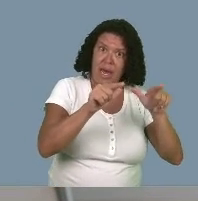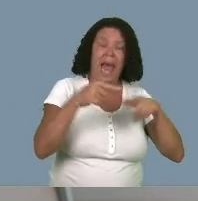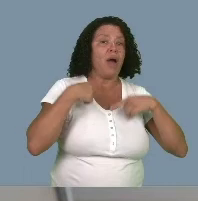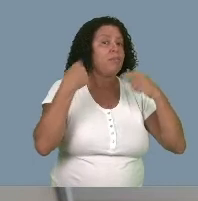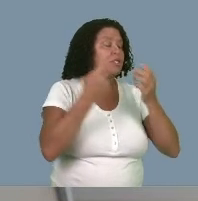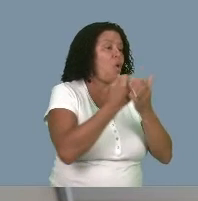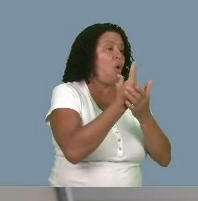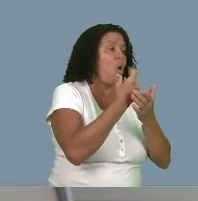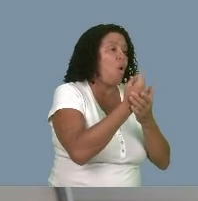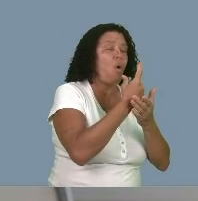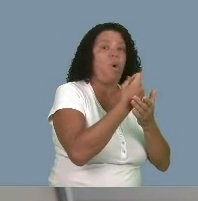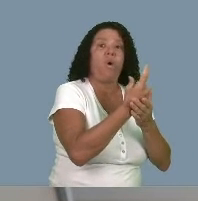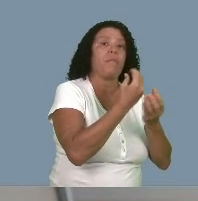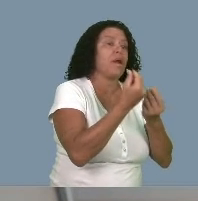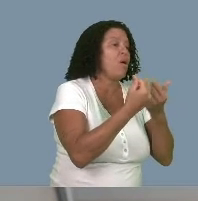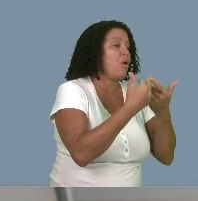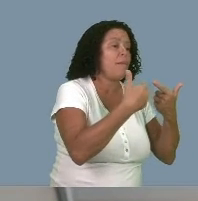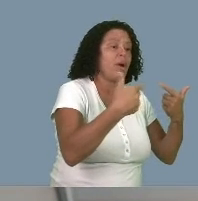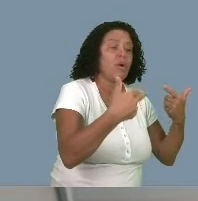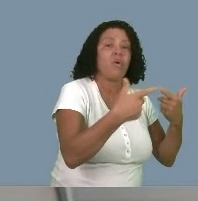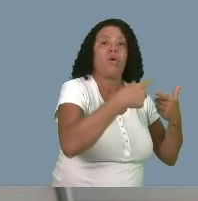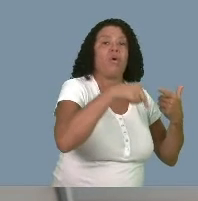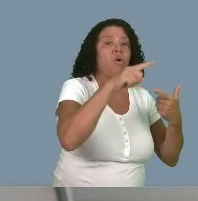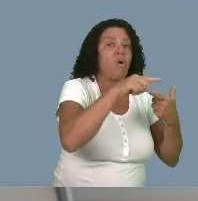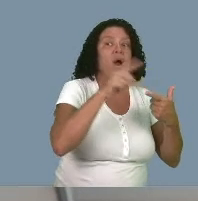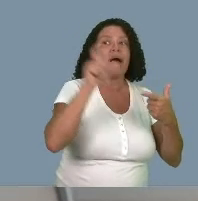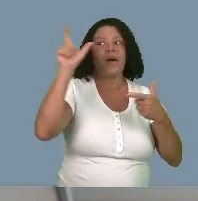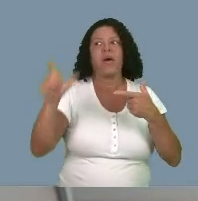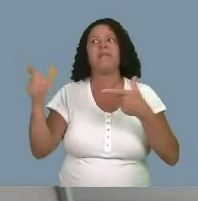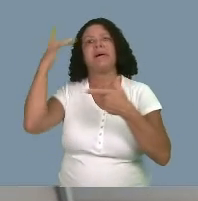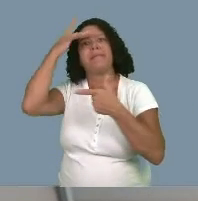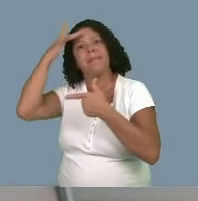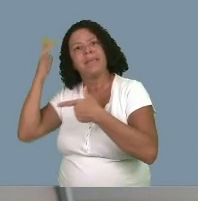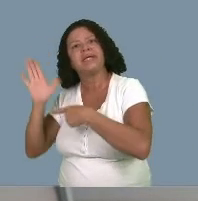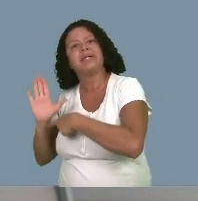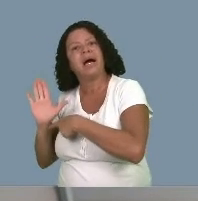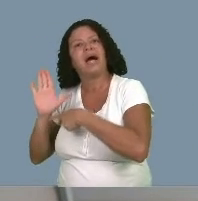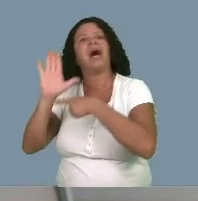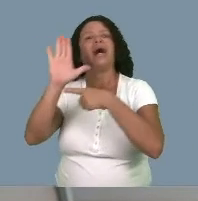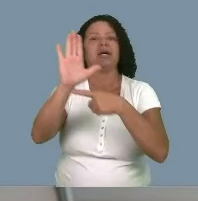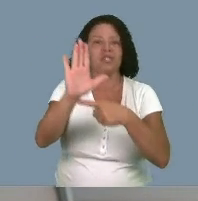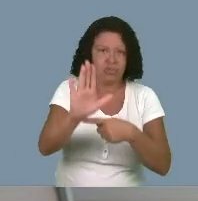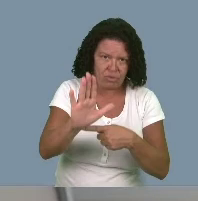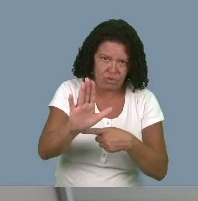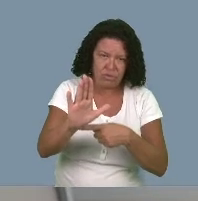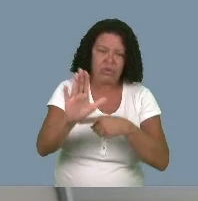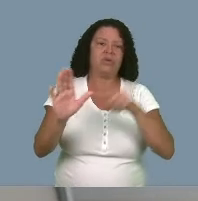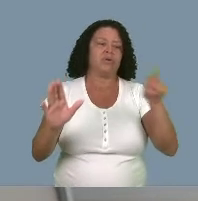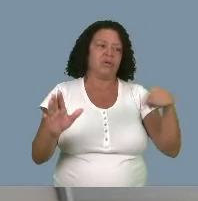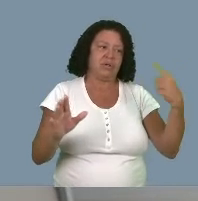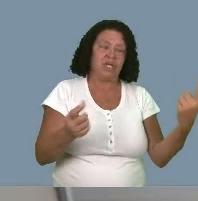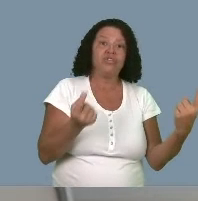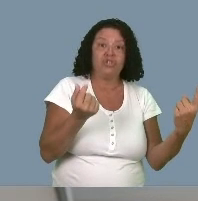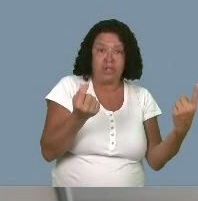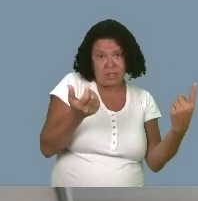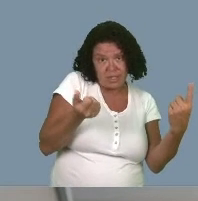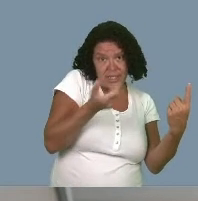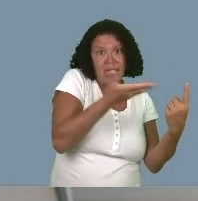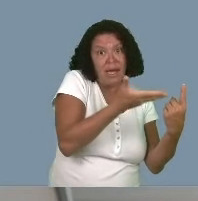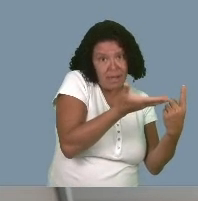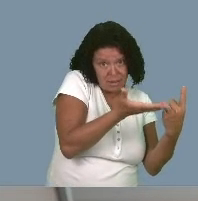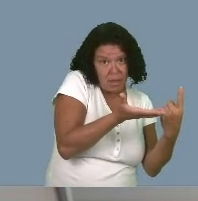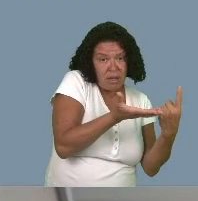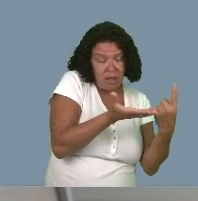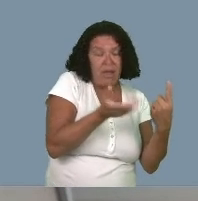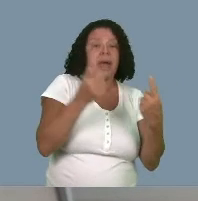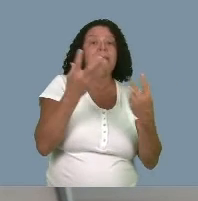produto ou serviço de um profissional autônomo, ou de um artesão, ou de alguém que conhece, para poder ajudar aquela pessoa financeiramente. Muitas